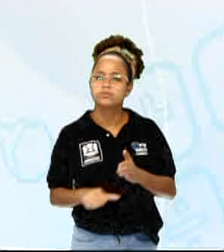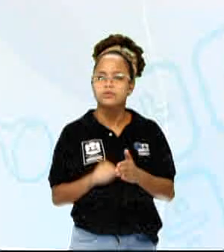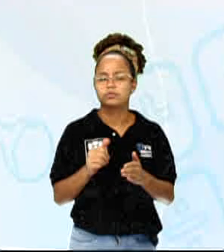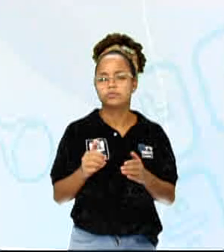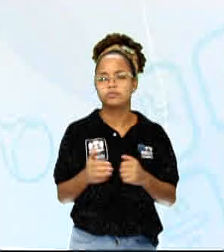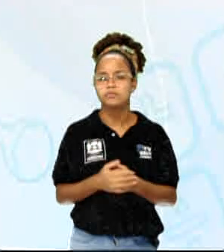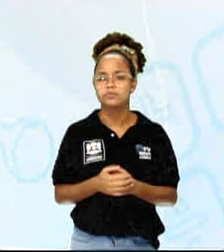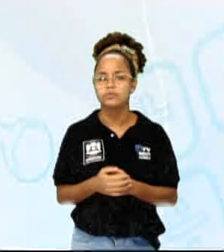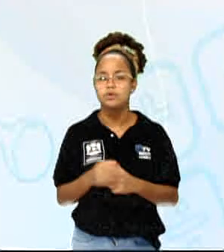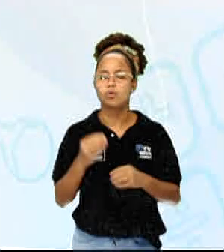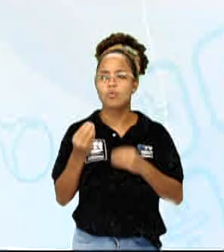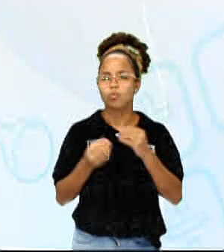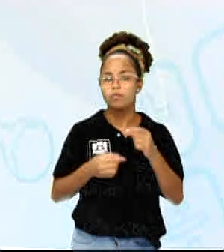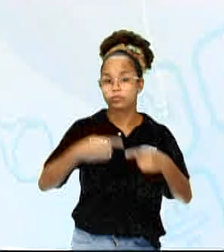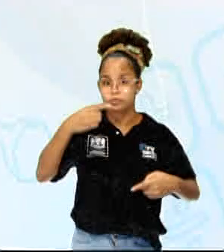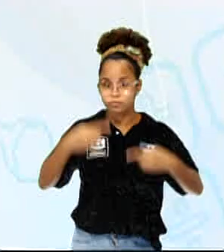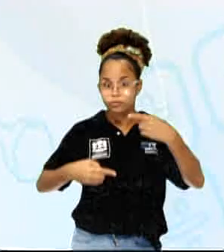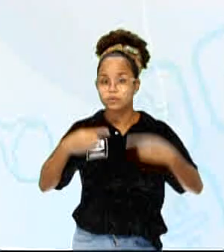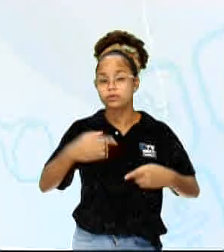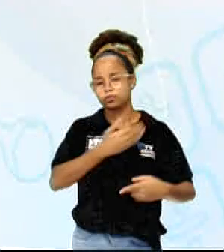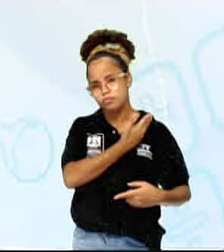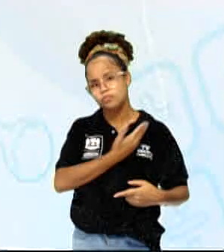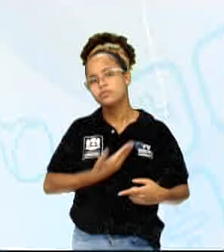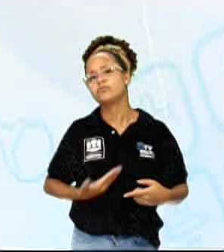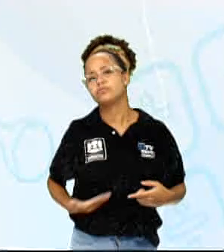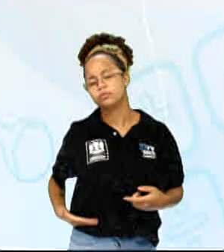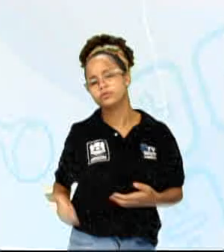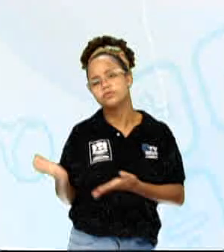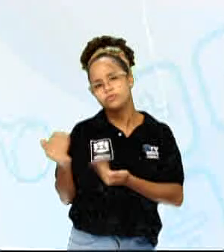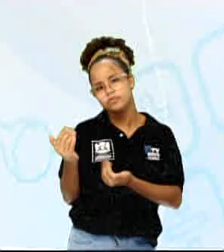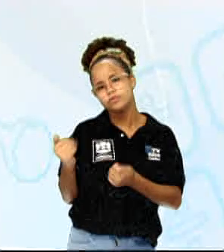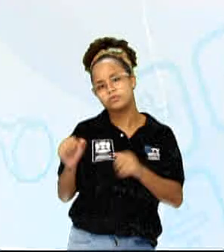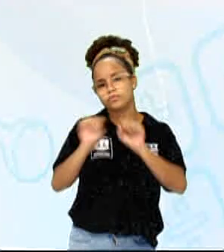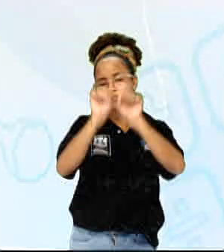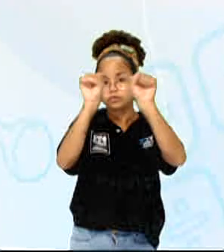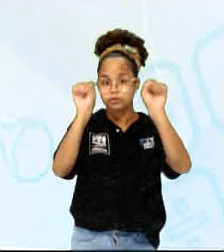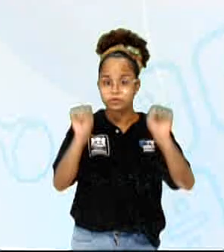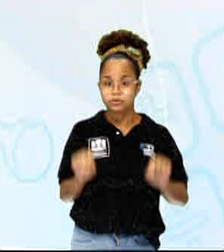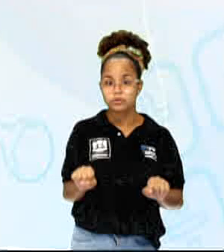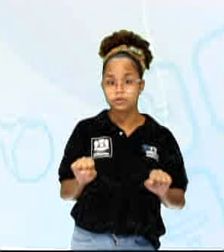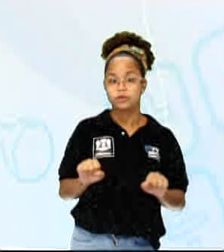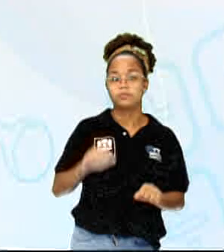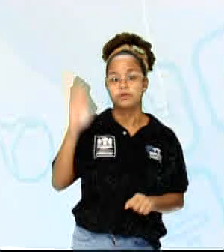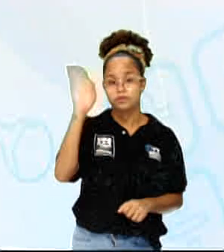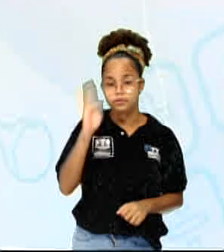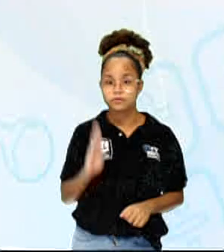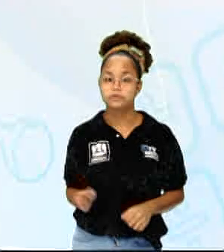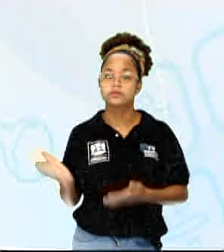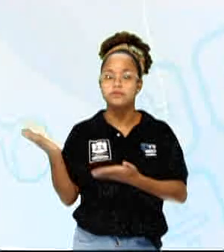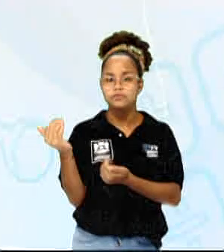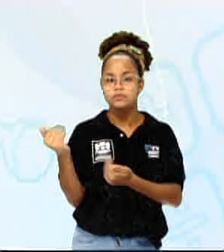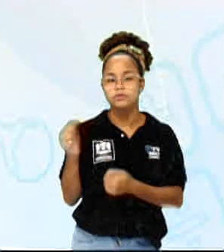das políticas públicas de juventude e o Sistema Nacional da Juventude, que é o